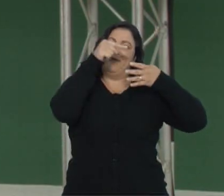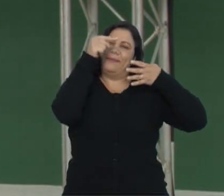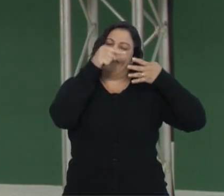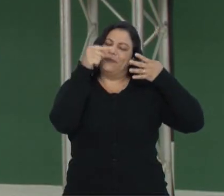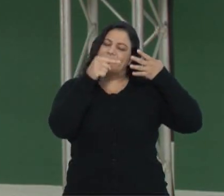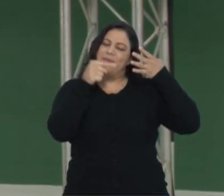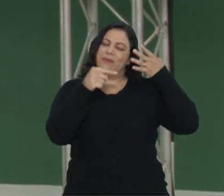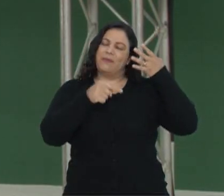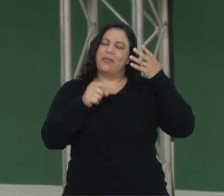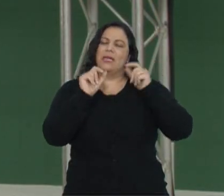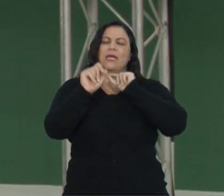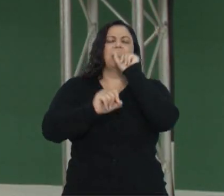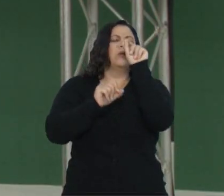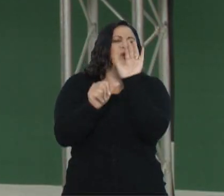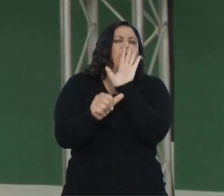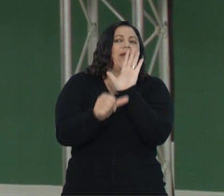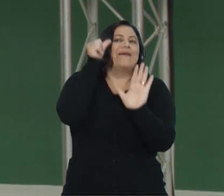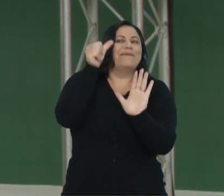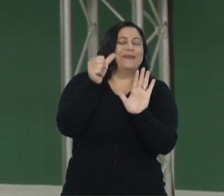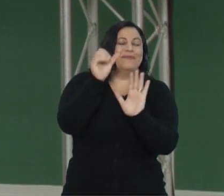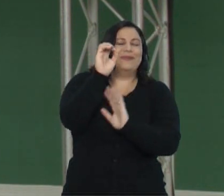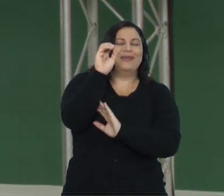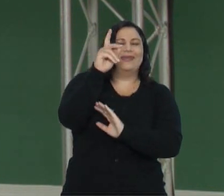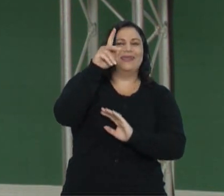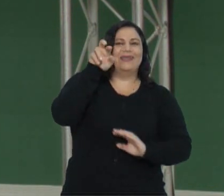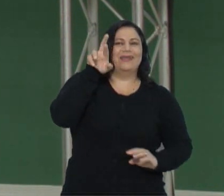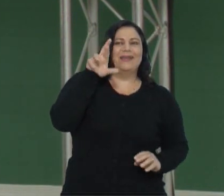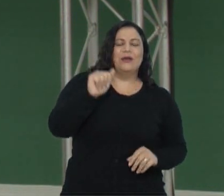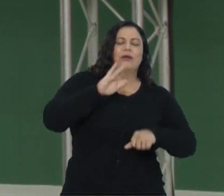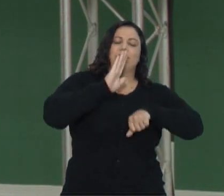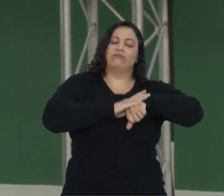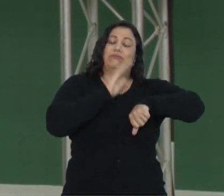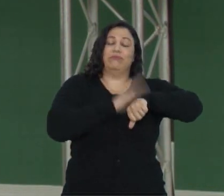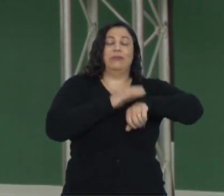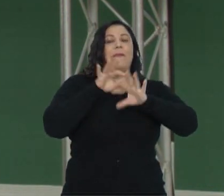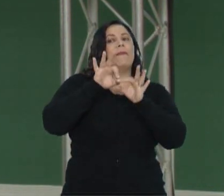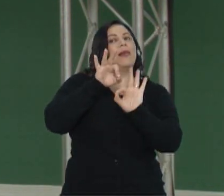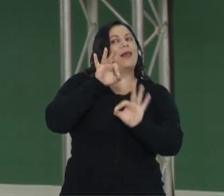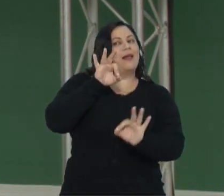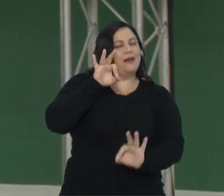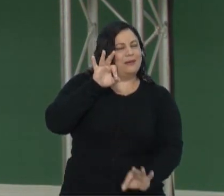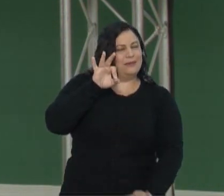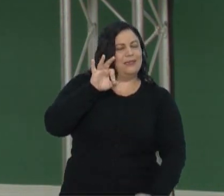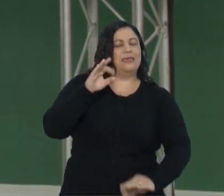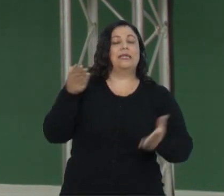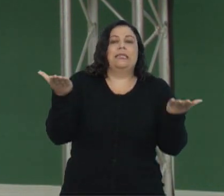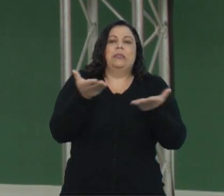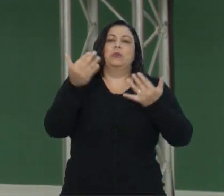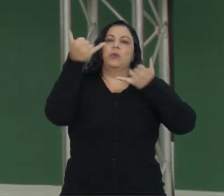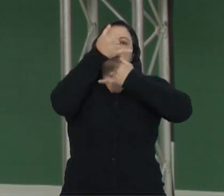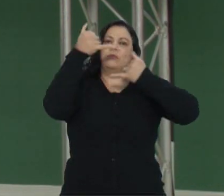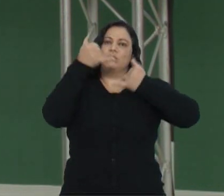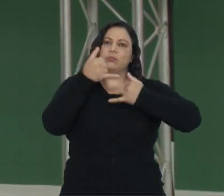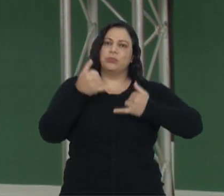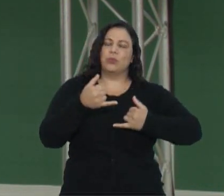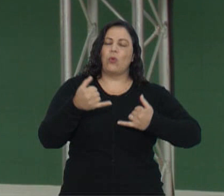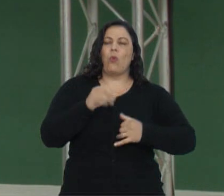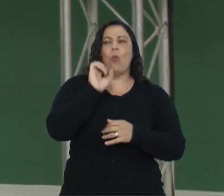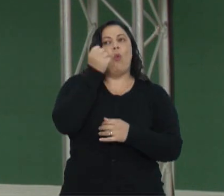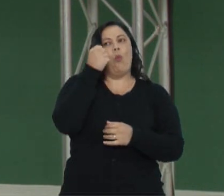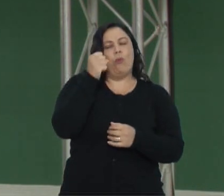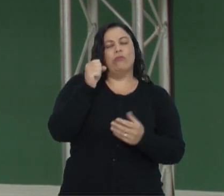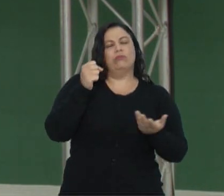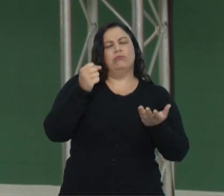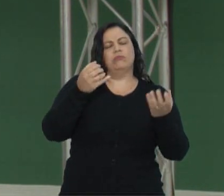considerada a primeira ópera. Tempo para você, hein? Tempinho bem comprido, agora são 8 linhas. Se achar que quer falar mais do